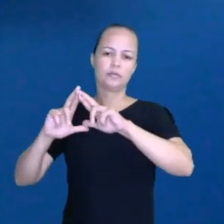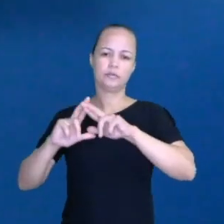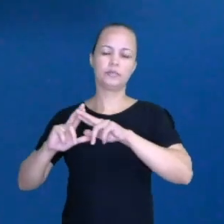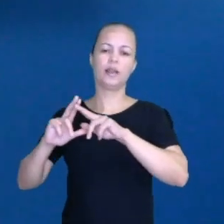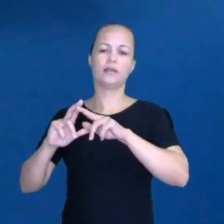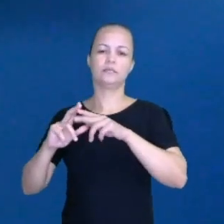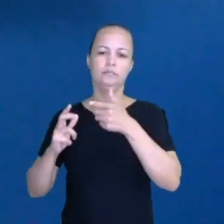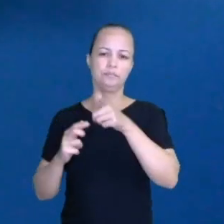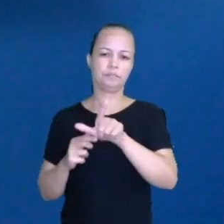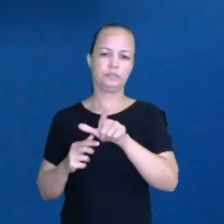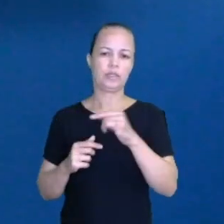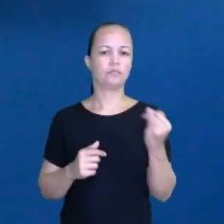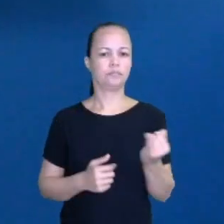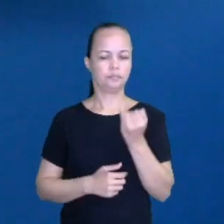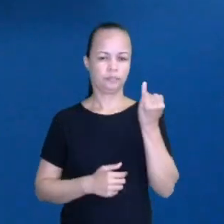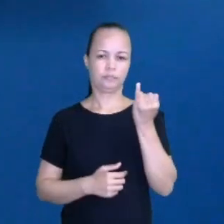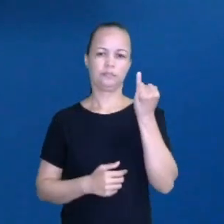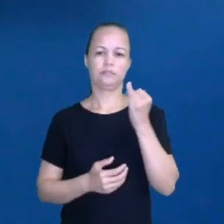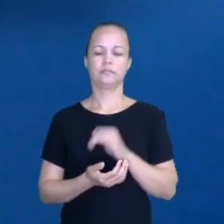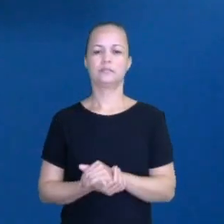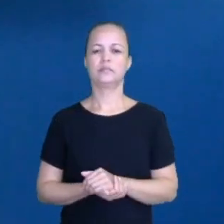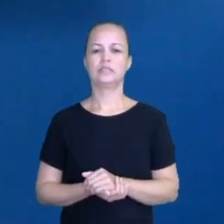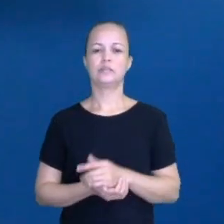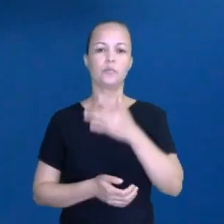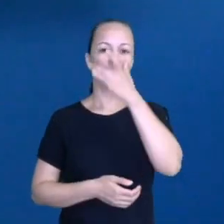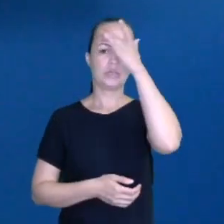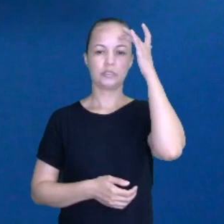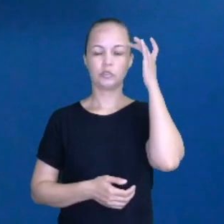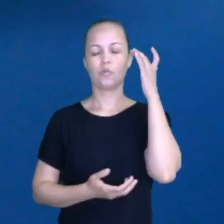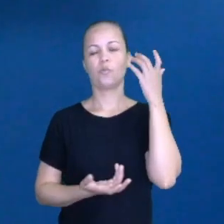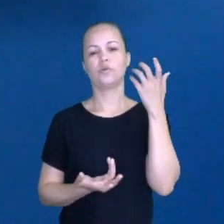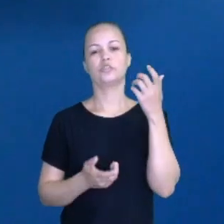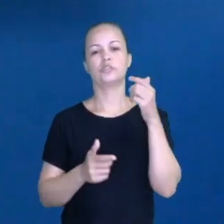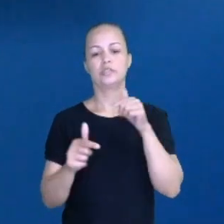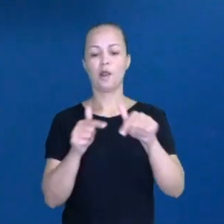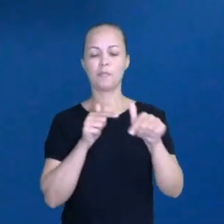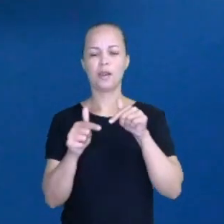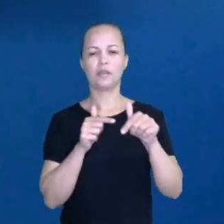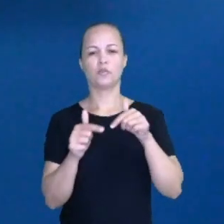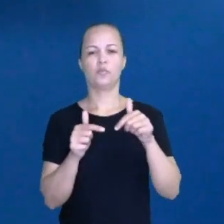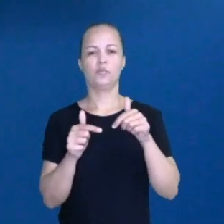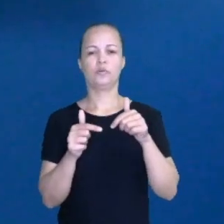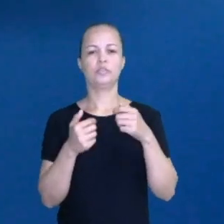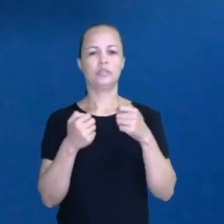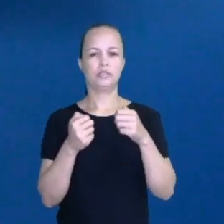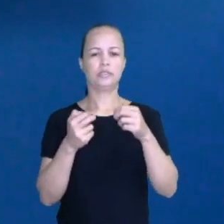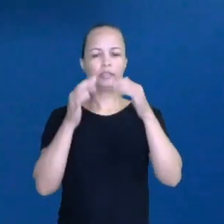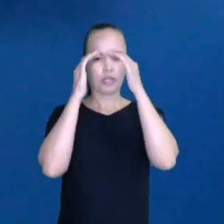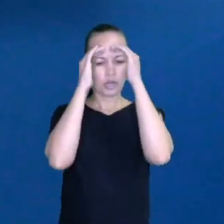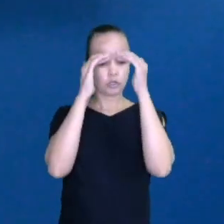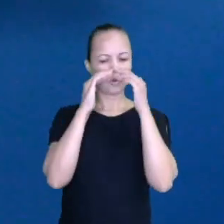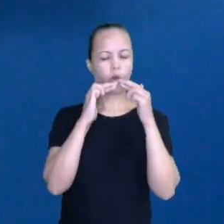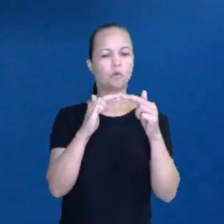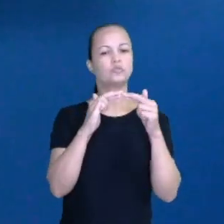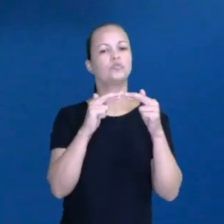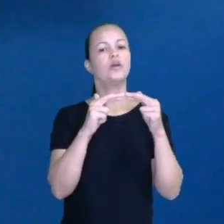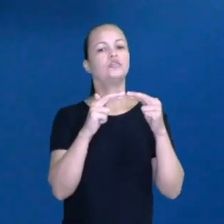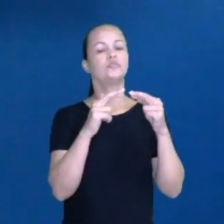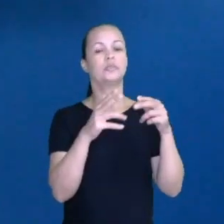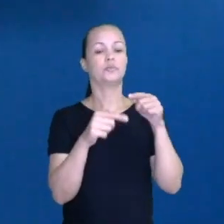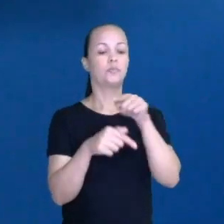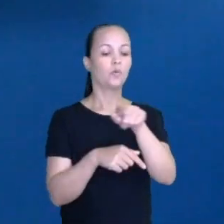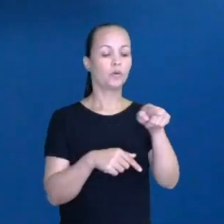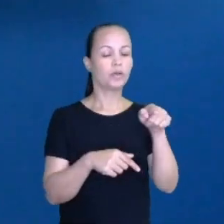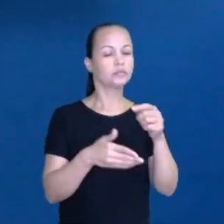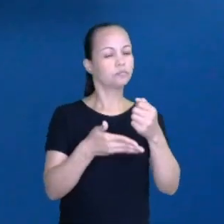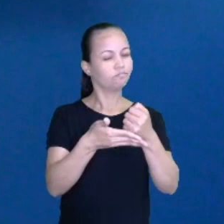isso é muito importante. São trabalhadores que merecem o nosso respeito, são os catadores de reciclado, porque eles são os que